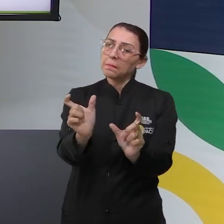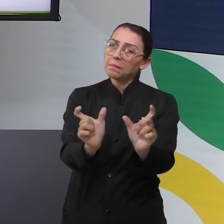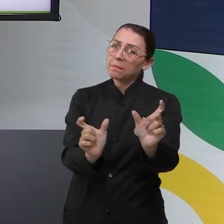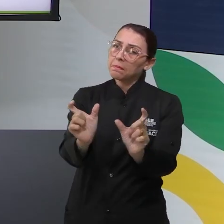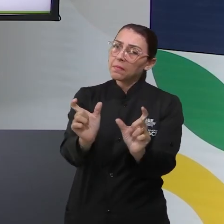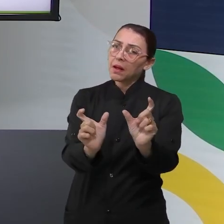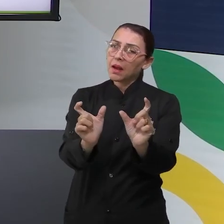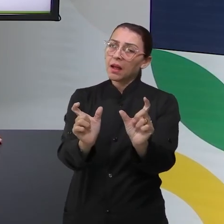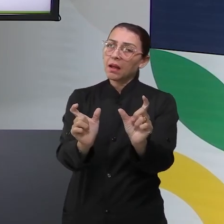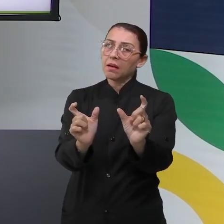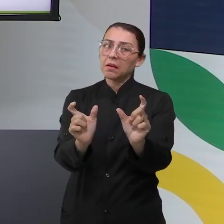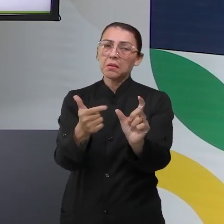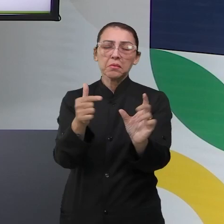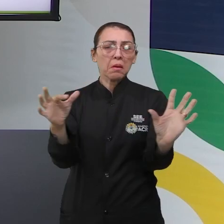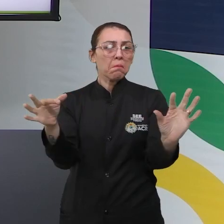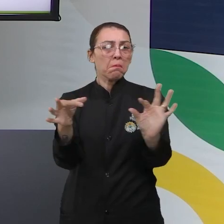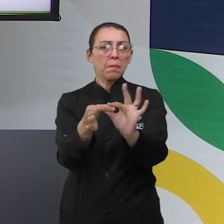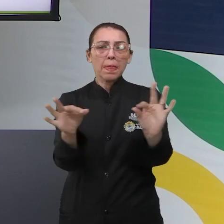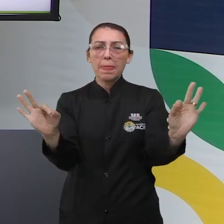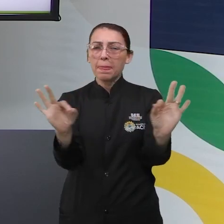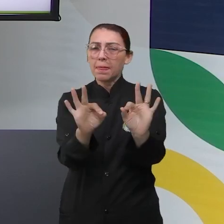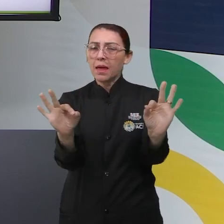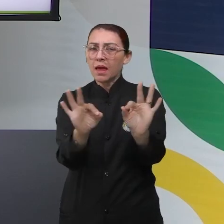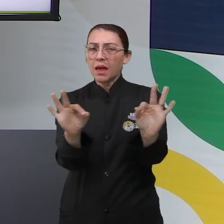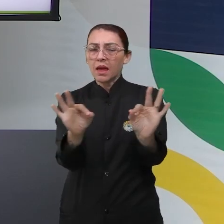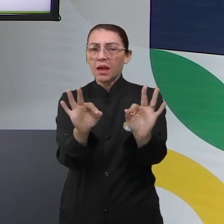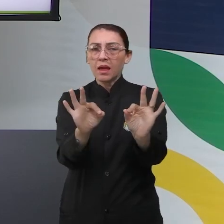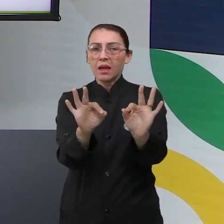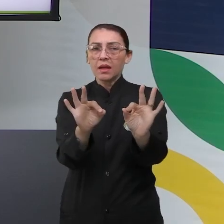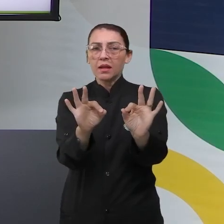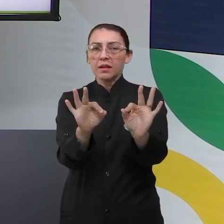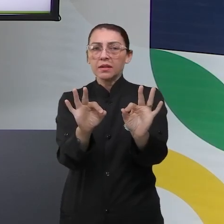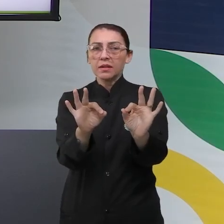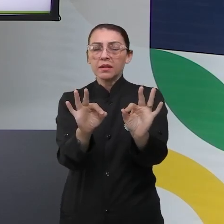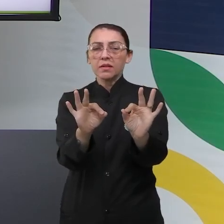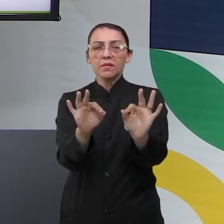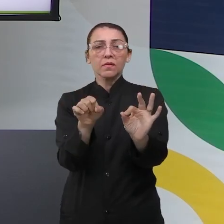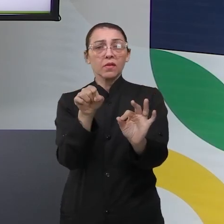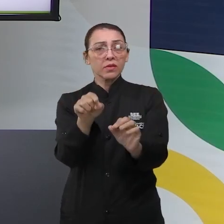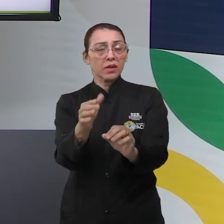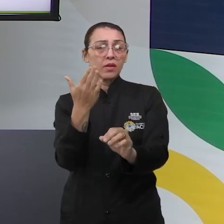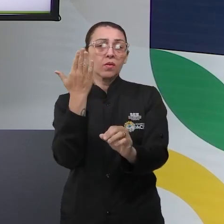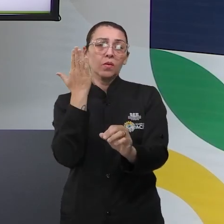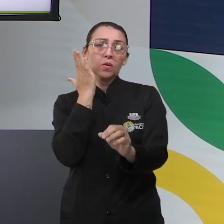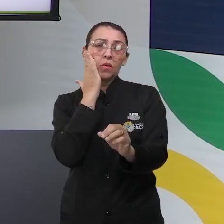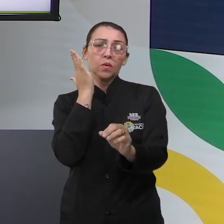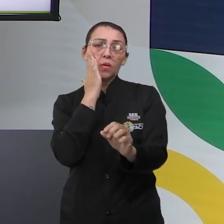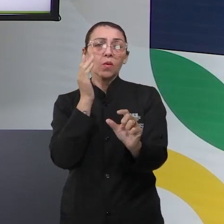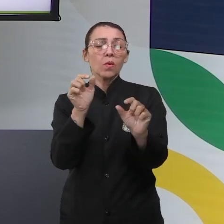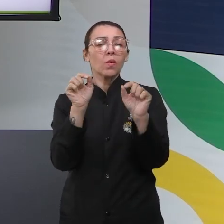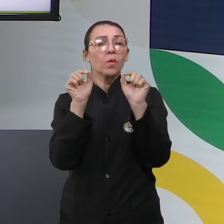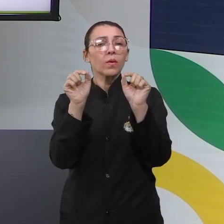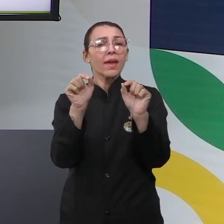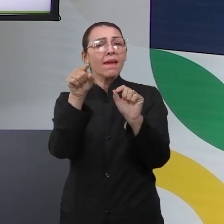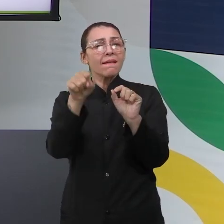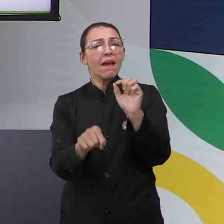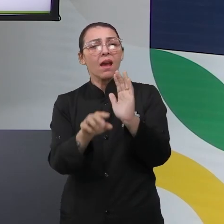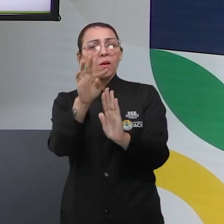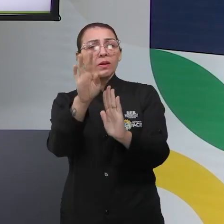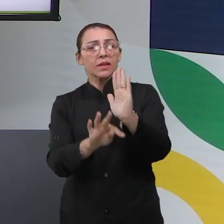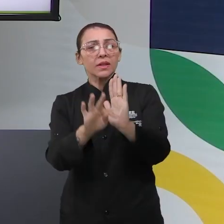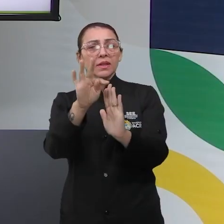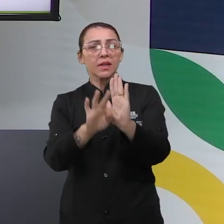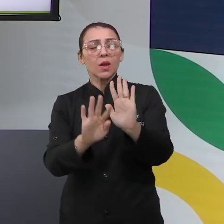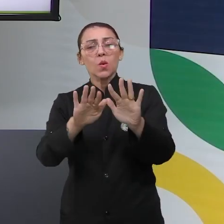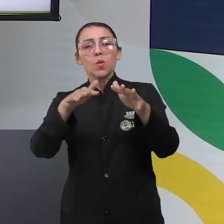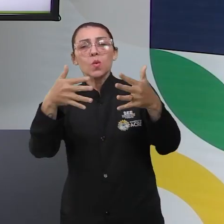foram jogadas, não faz sentido. Aqui você não compreende o que é o texto, você não